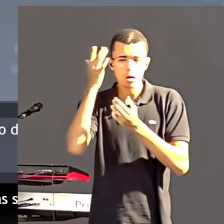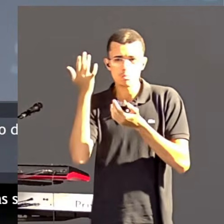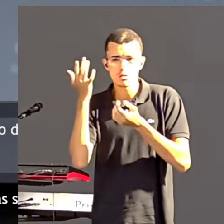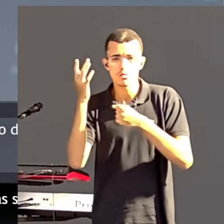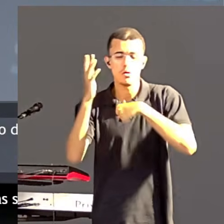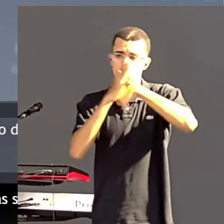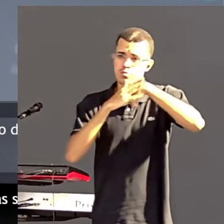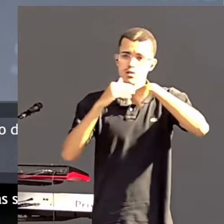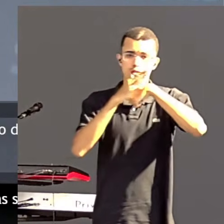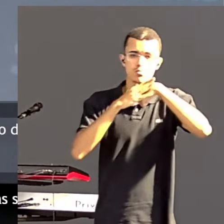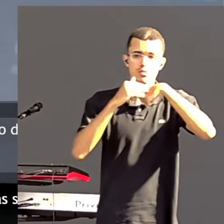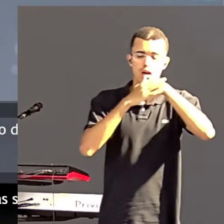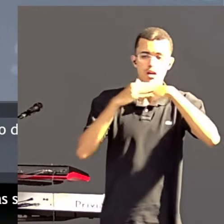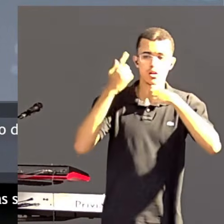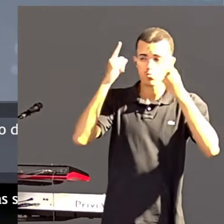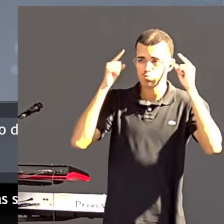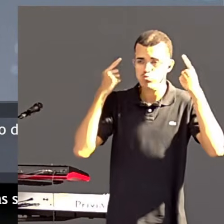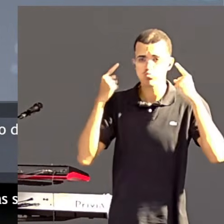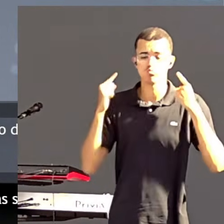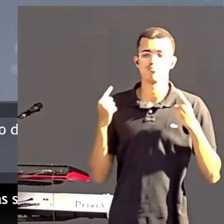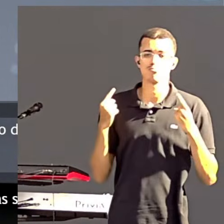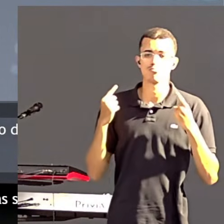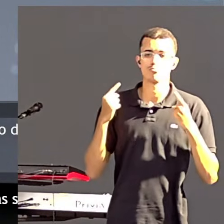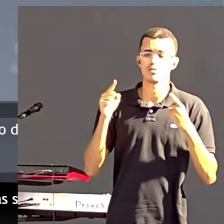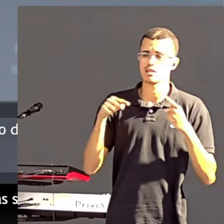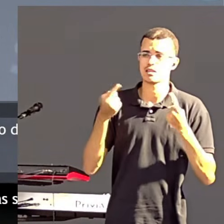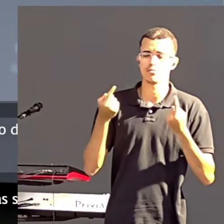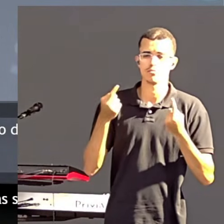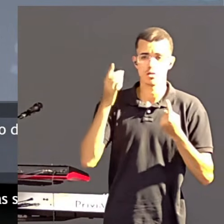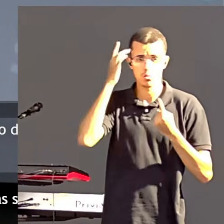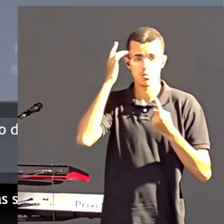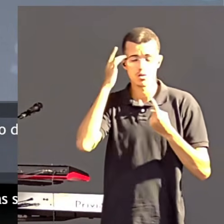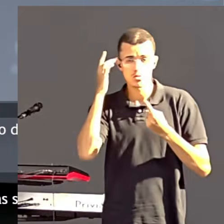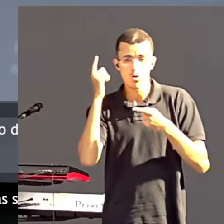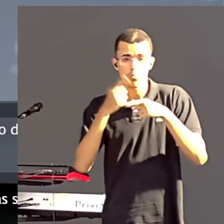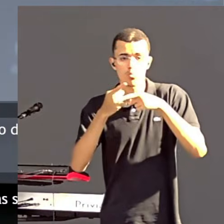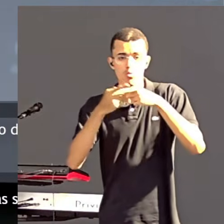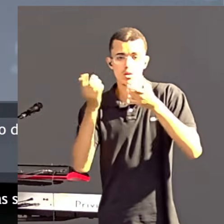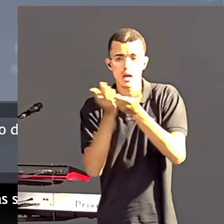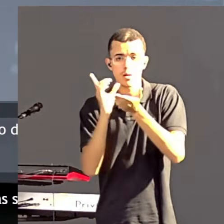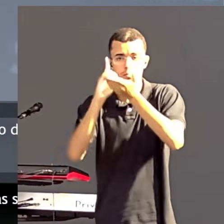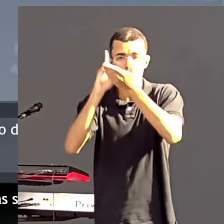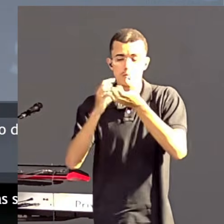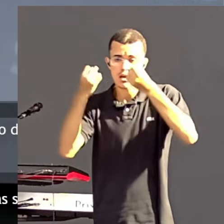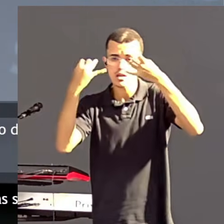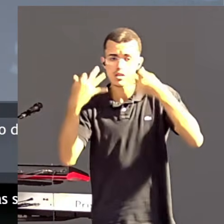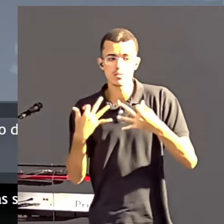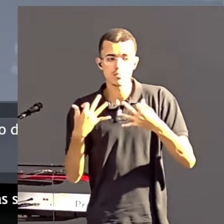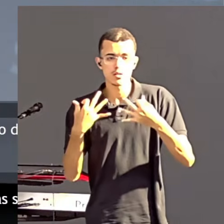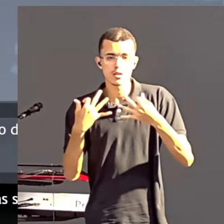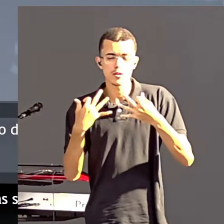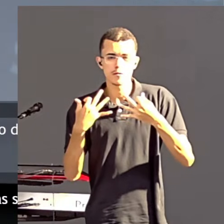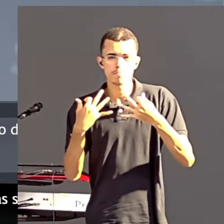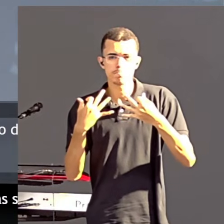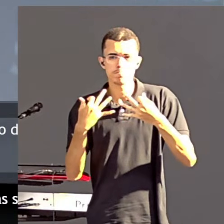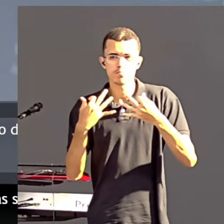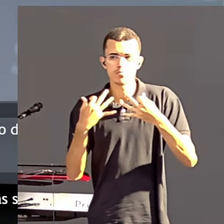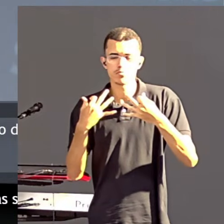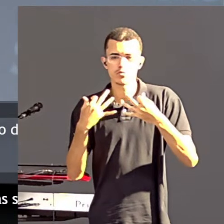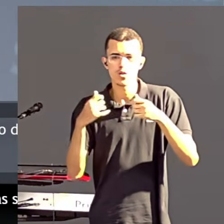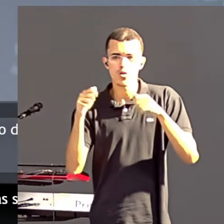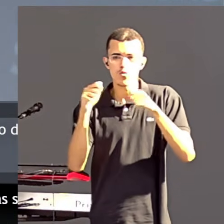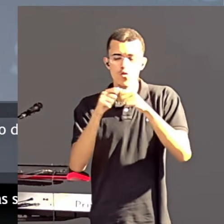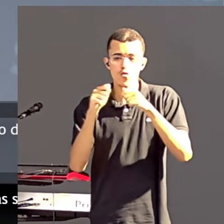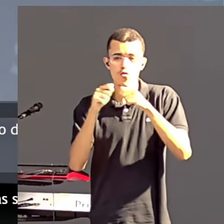carinho nos cabelos dele, hein? Possivelmente, porque a palavra diz que ele foi